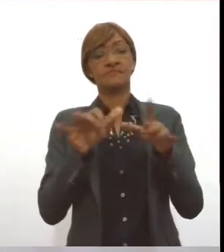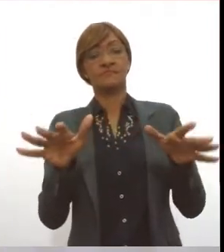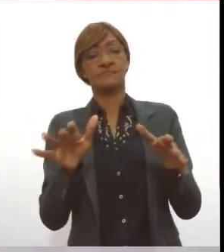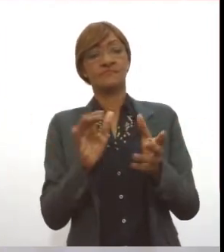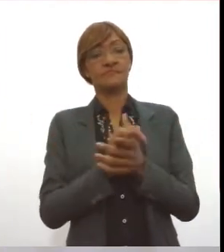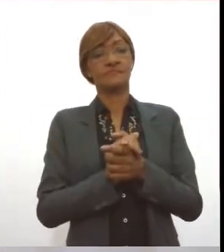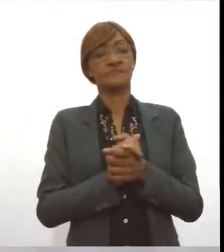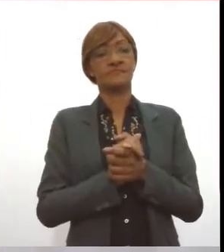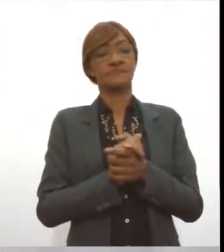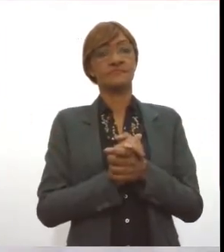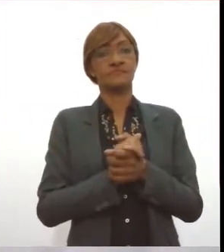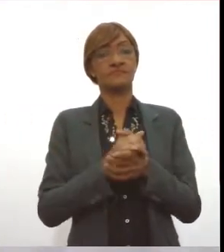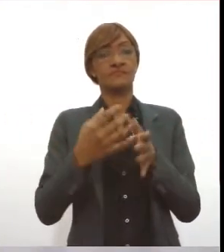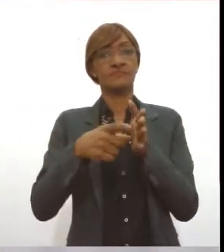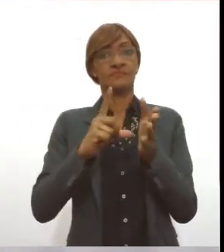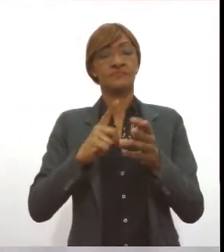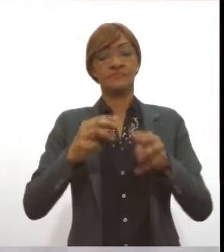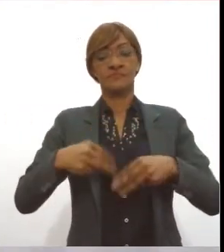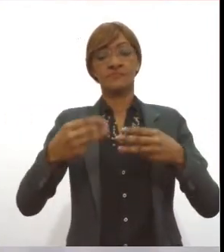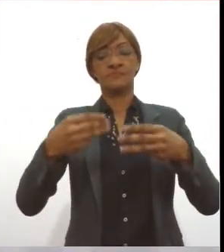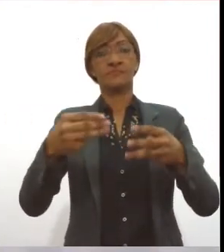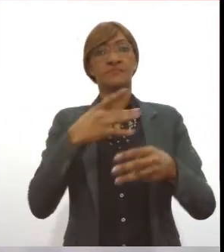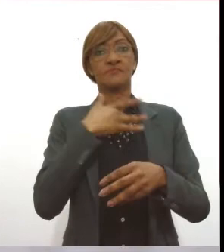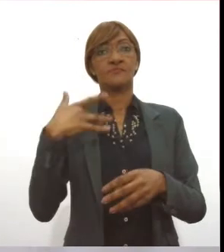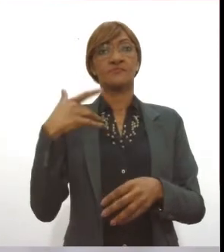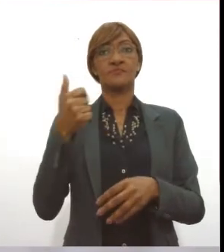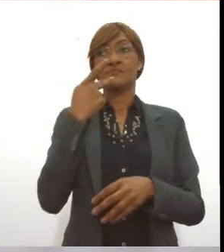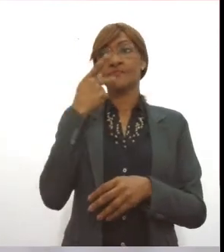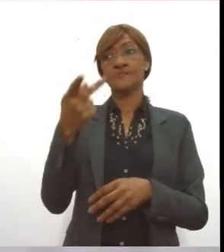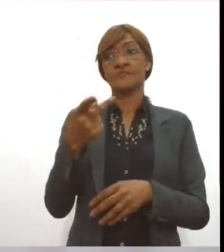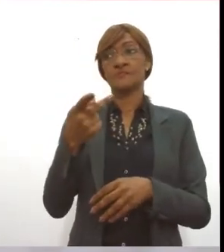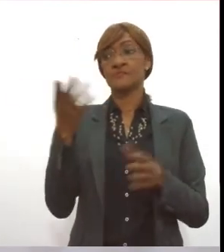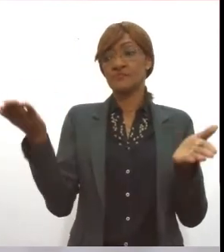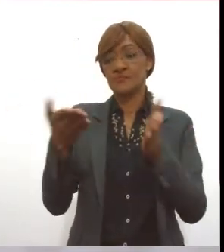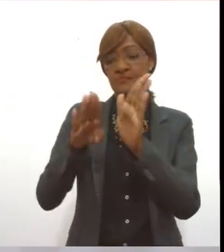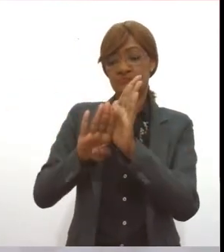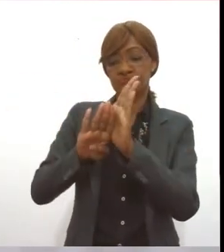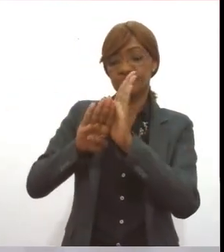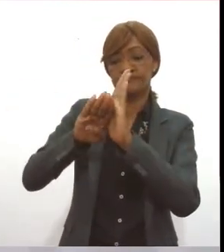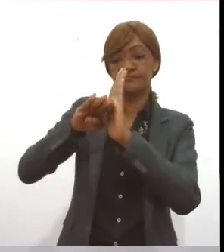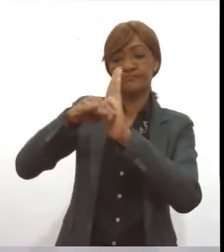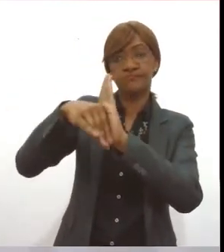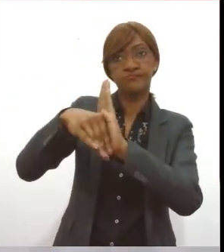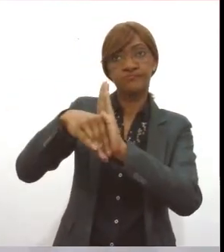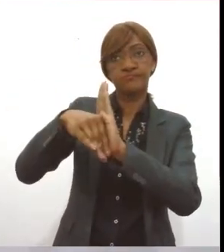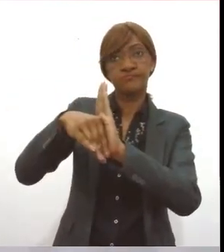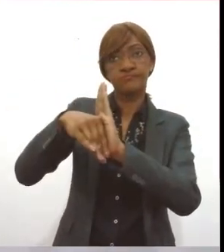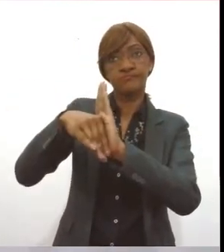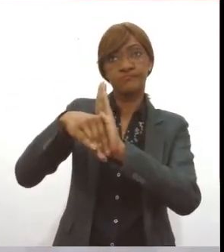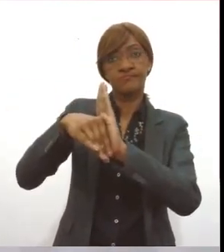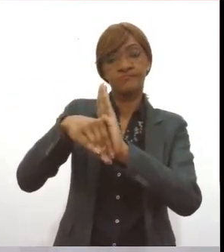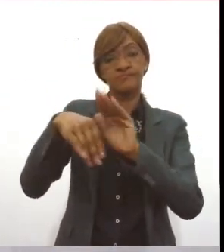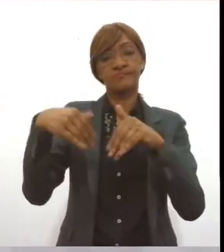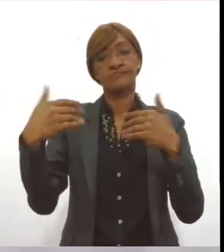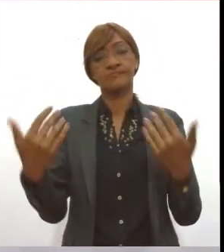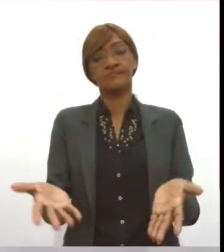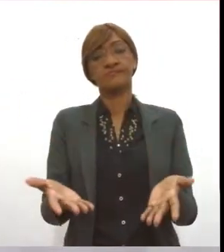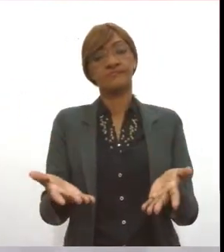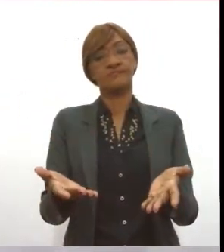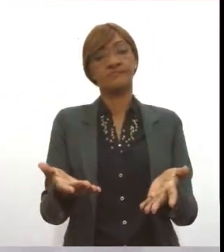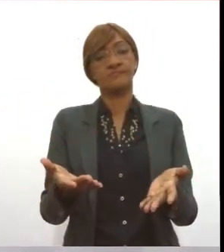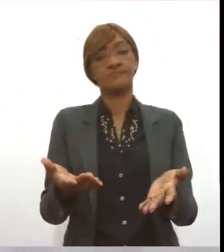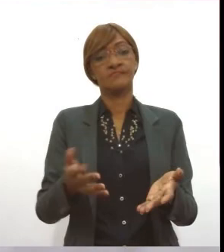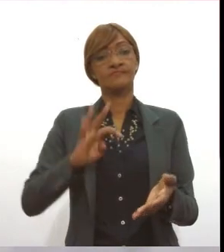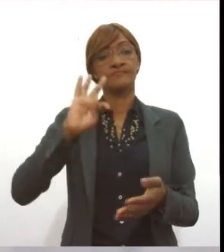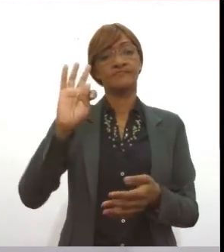do Ministério da Saúde, provocou uma queda na procura pelos testes. Então, nos municípios, todos